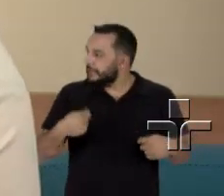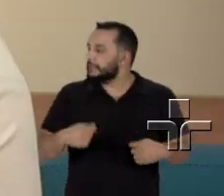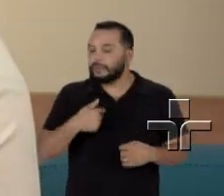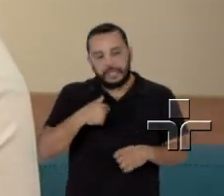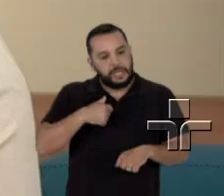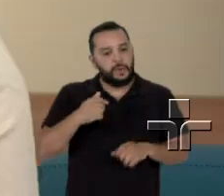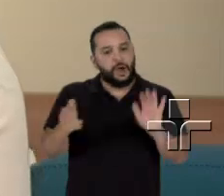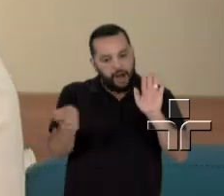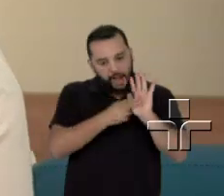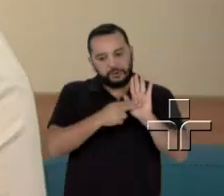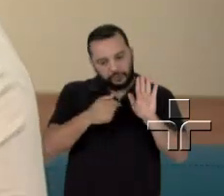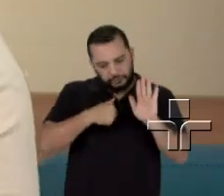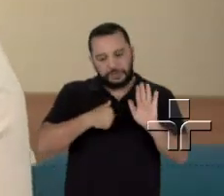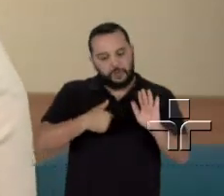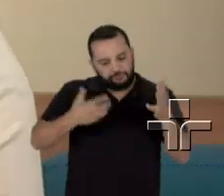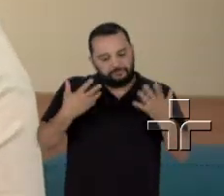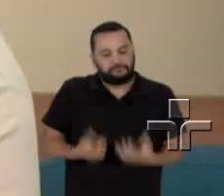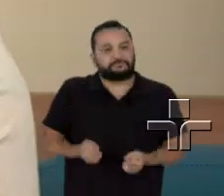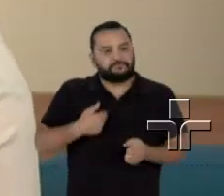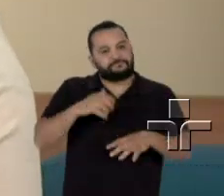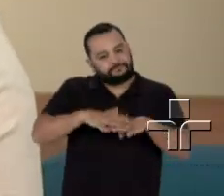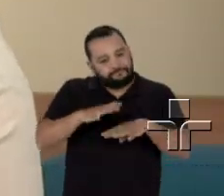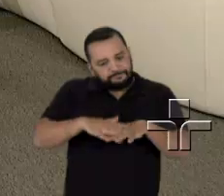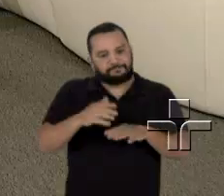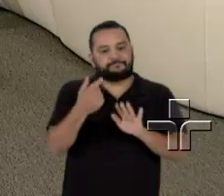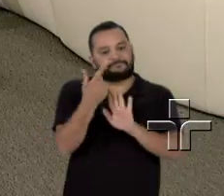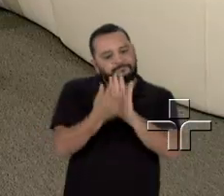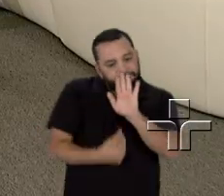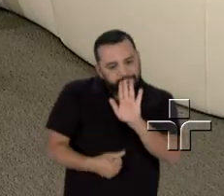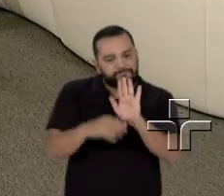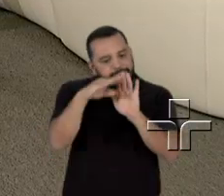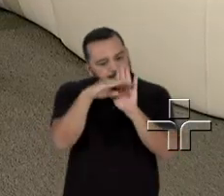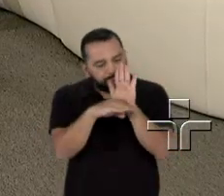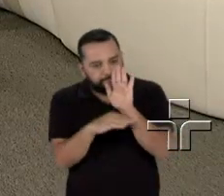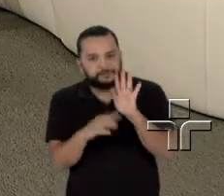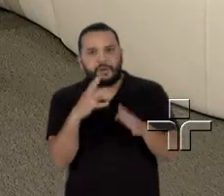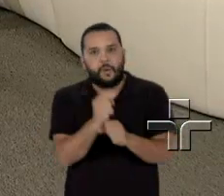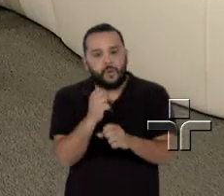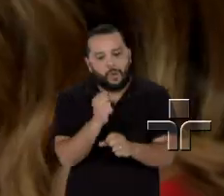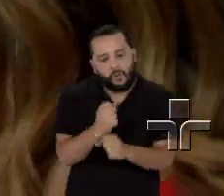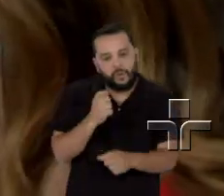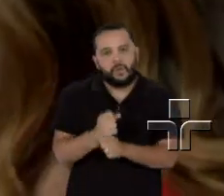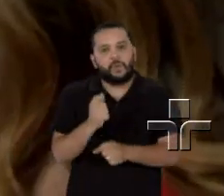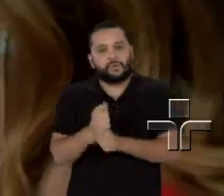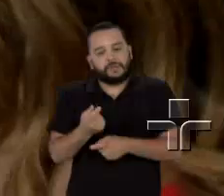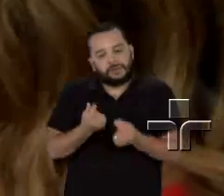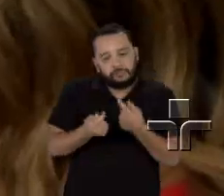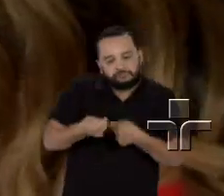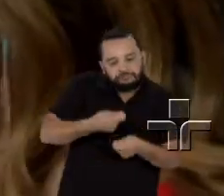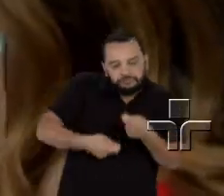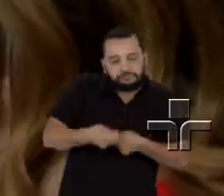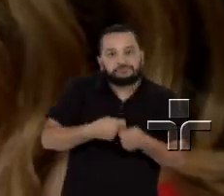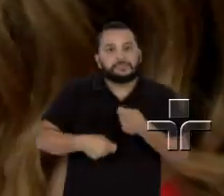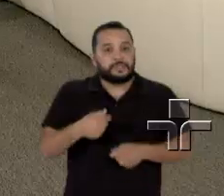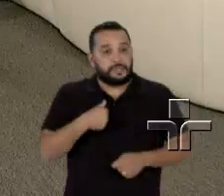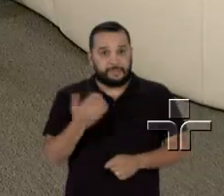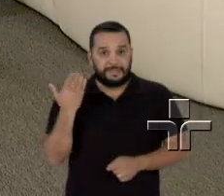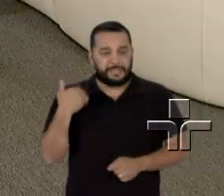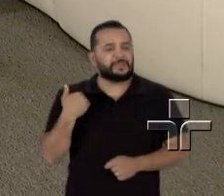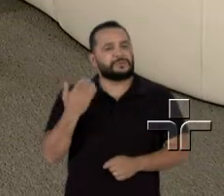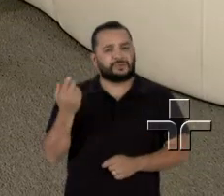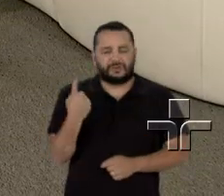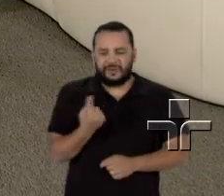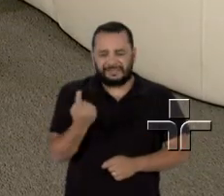família e aí eu fui mais eu que fui aprendendo aos poucos eu fui e vamos fazer conta vão aprender mas eu fazer sozinha me